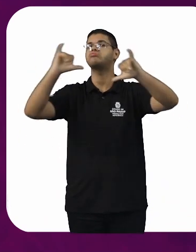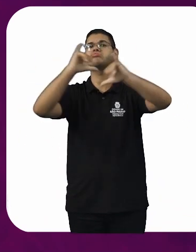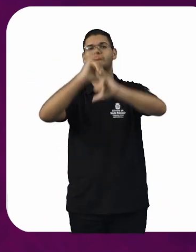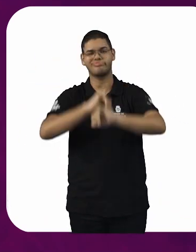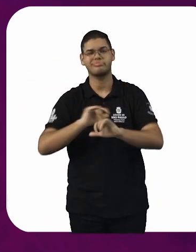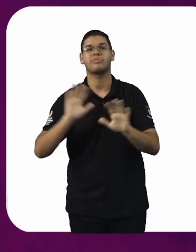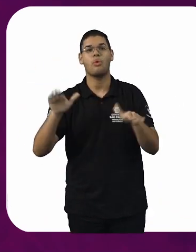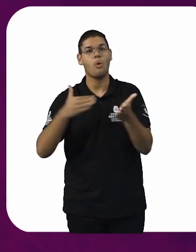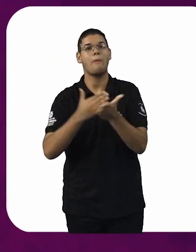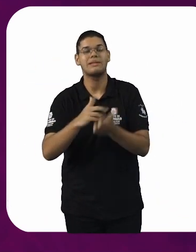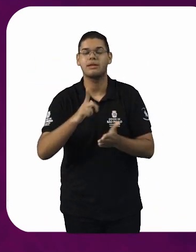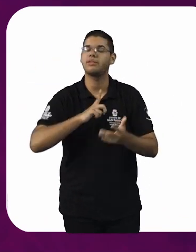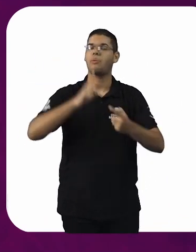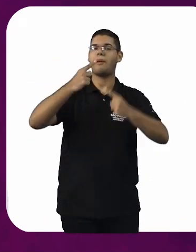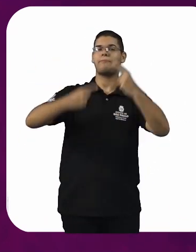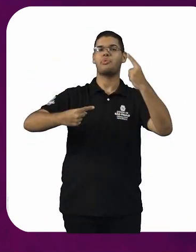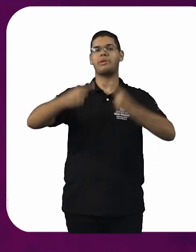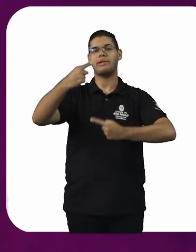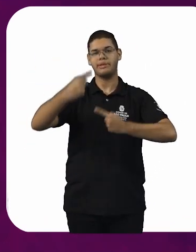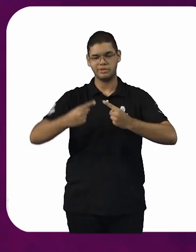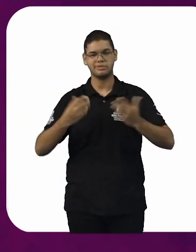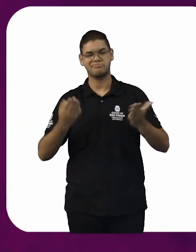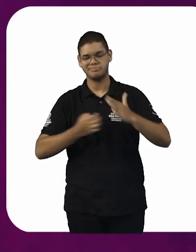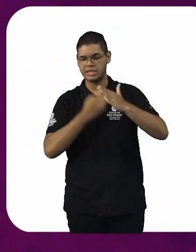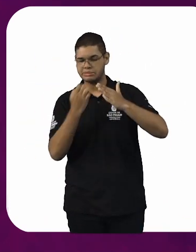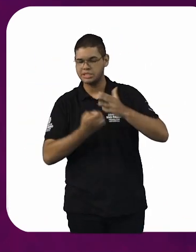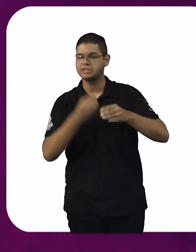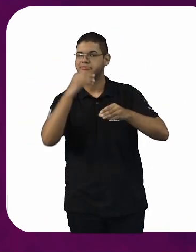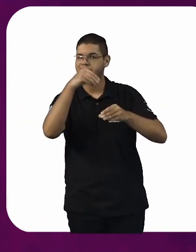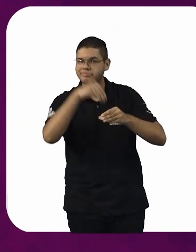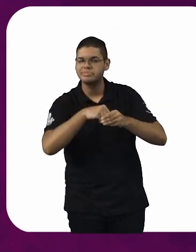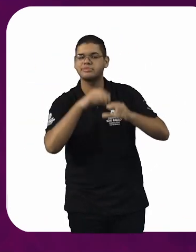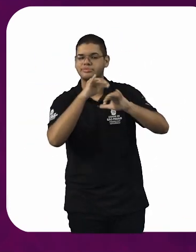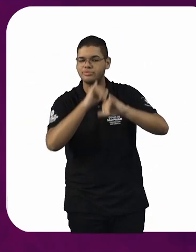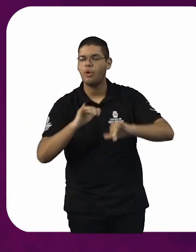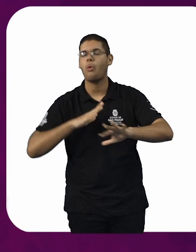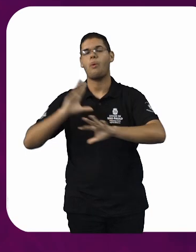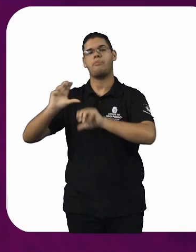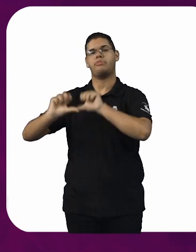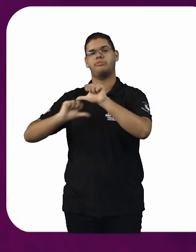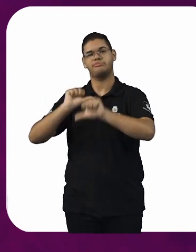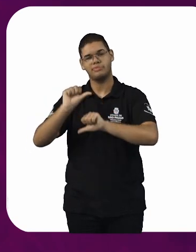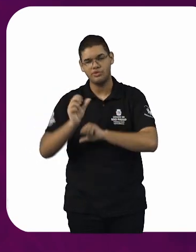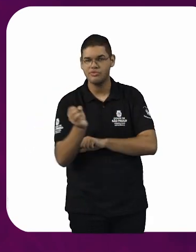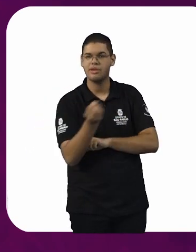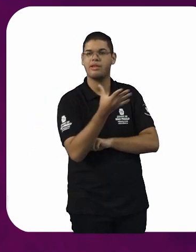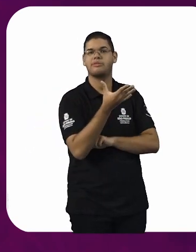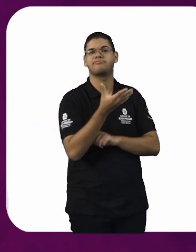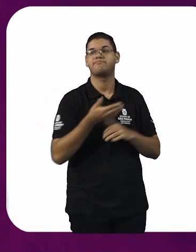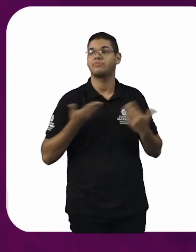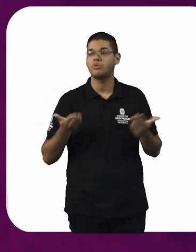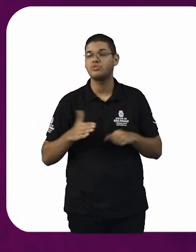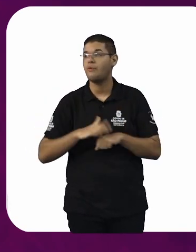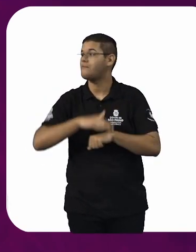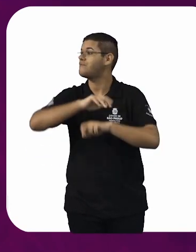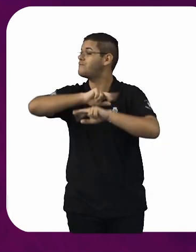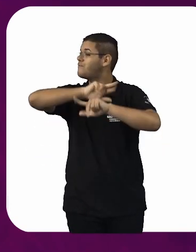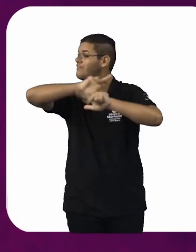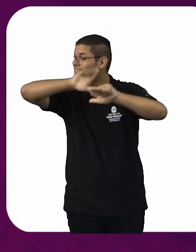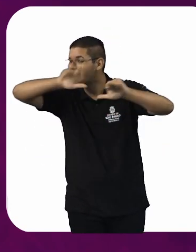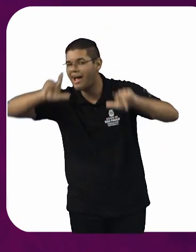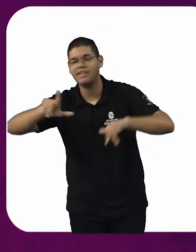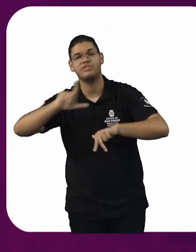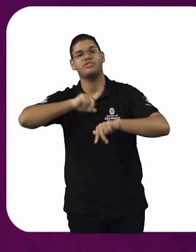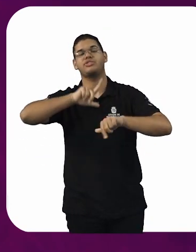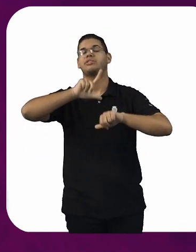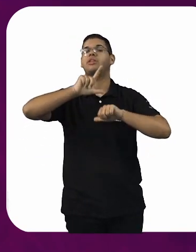uma ação afirmativa que a empresa, que a instituição está aplicando. Então, são várias formas de a gente ter políticas públicas, né? Quando a gente fala